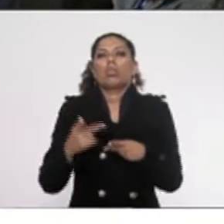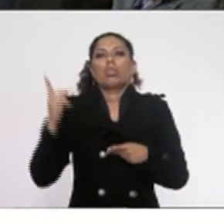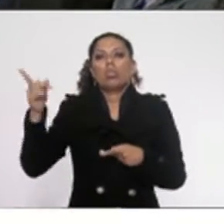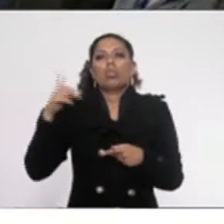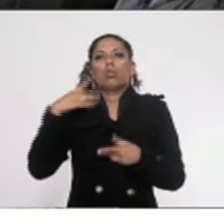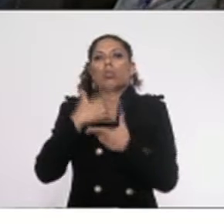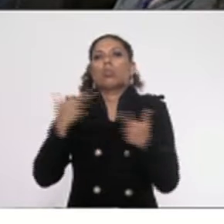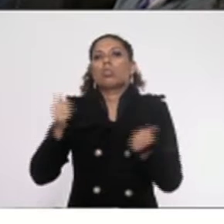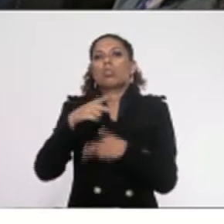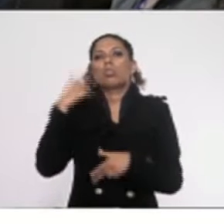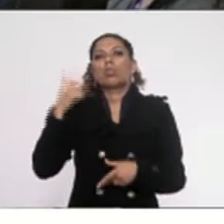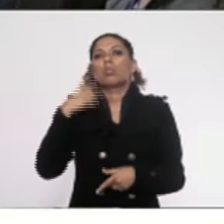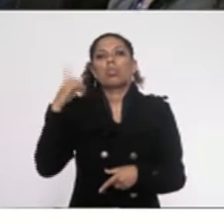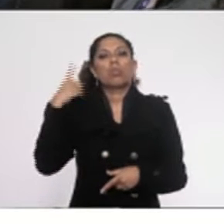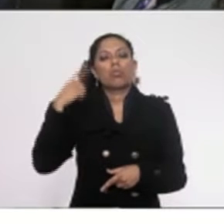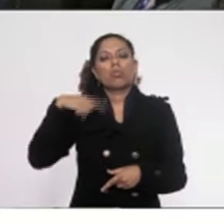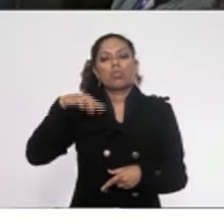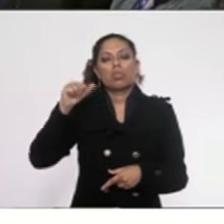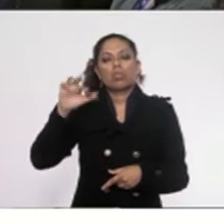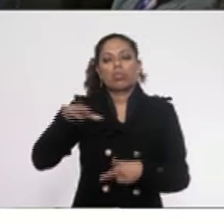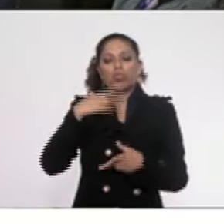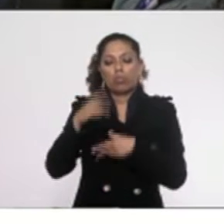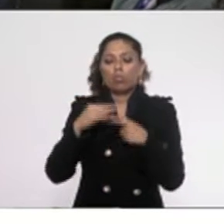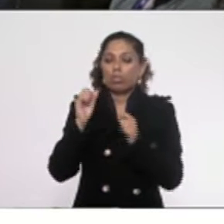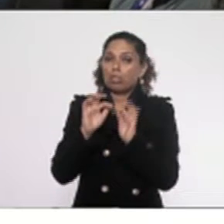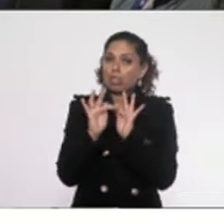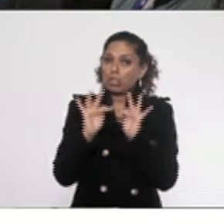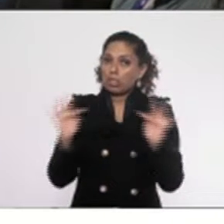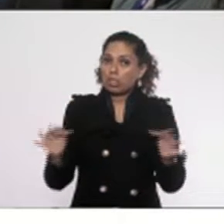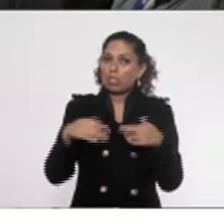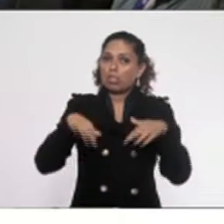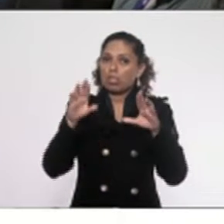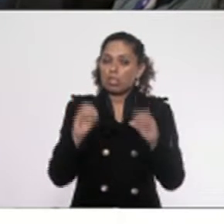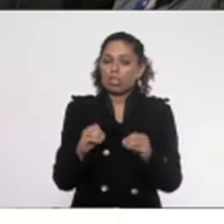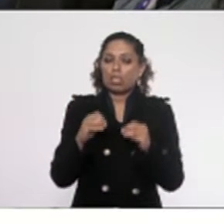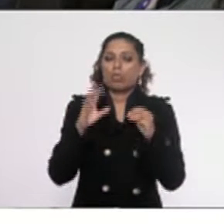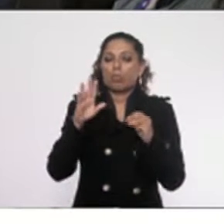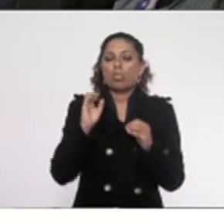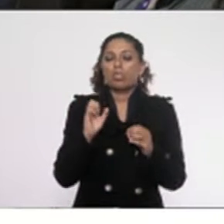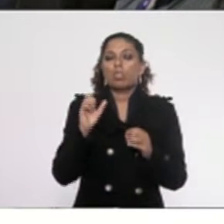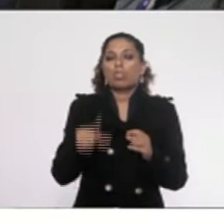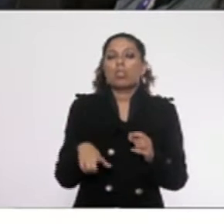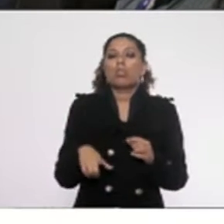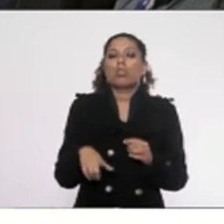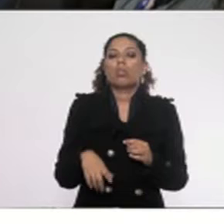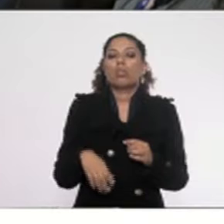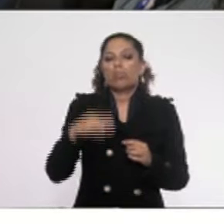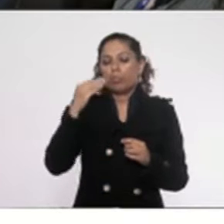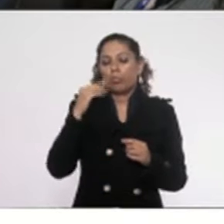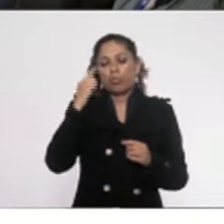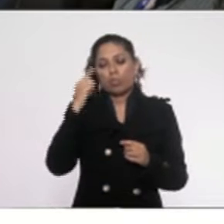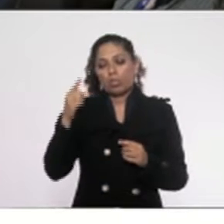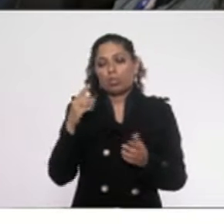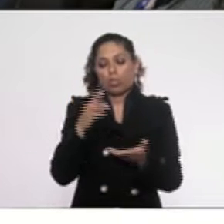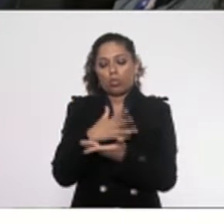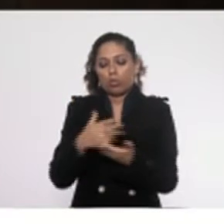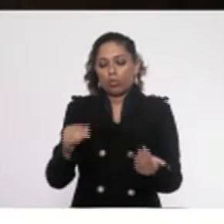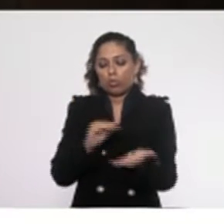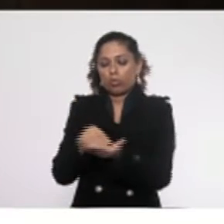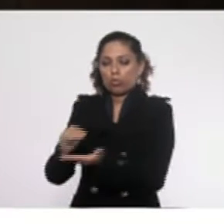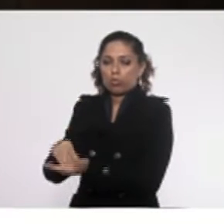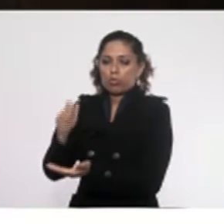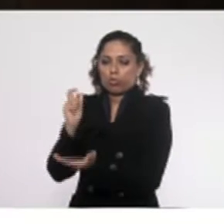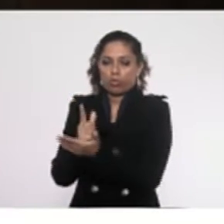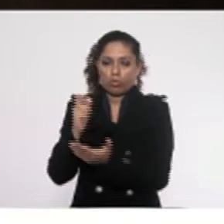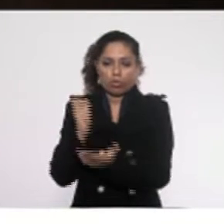deputada Marta Rocha, obviamente muito cuidadosa no sentido da transparência, mas é só uma questão que a apuração dos restos a pagar,